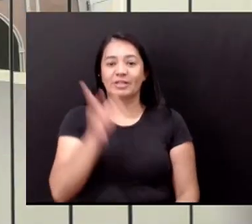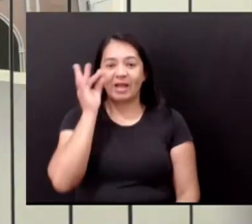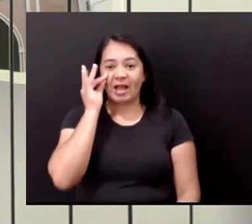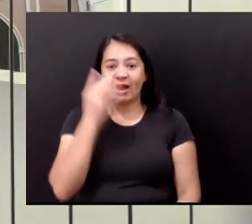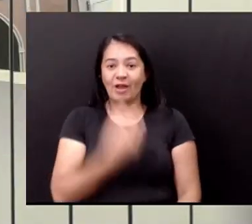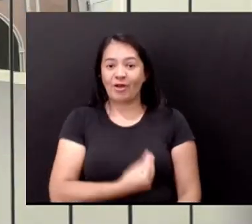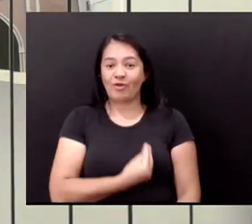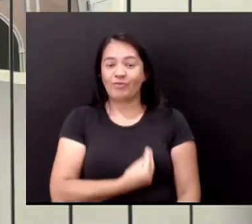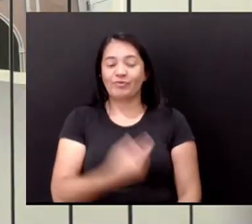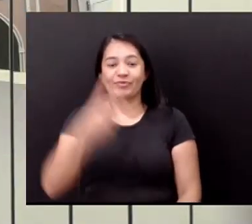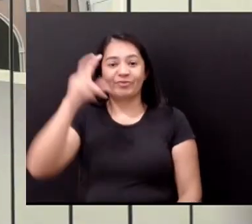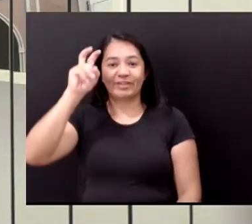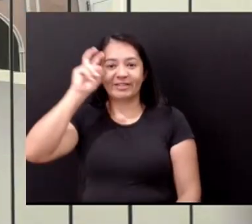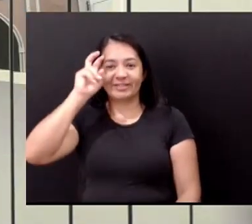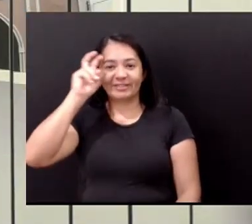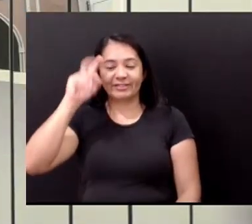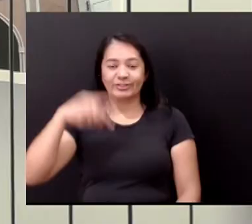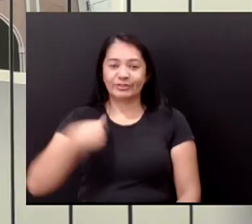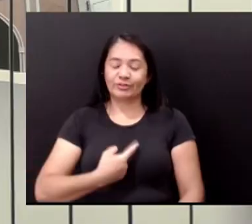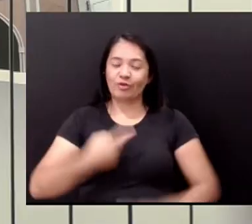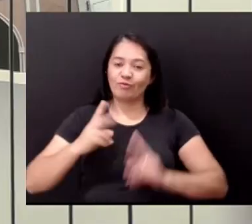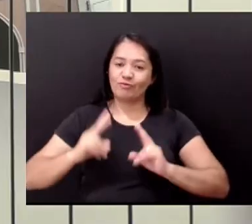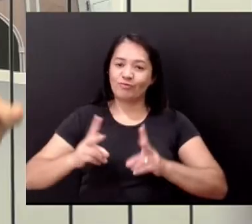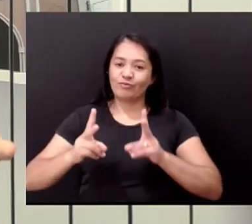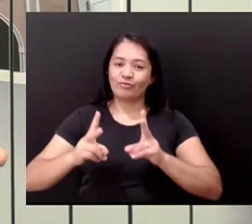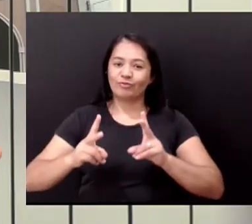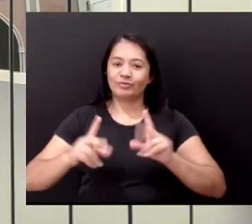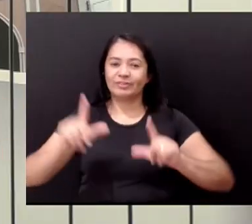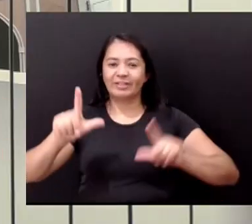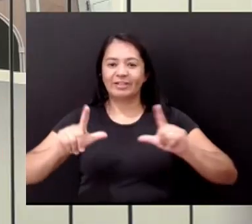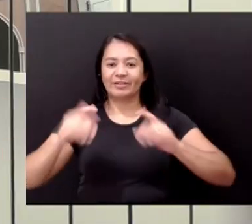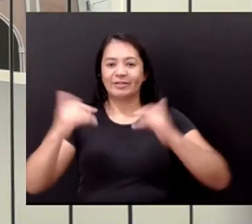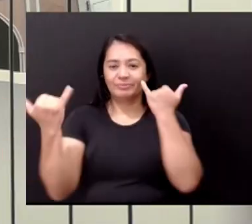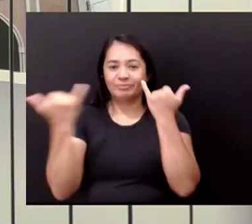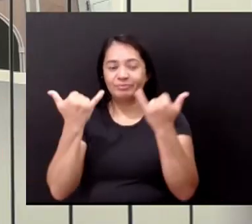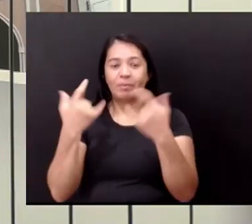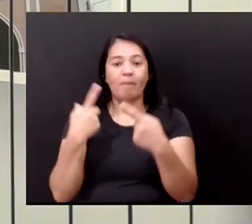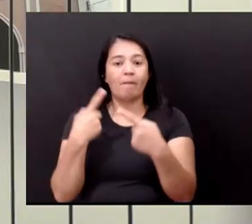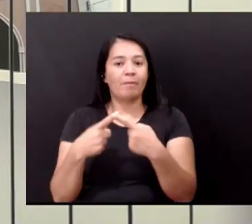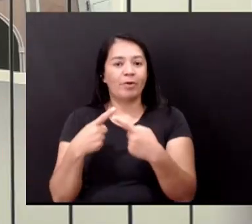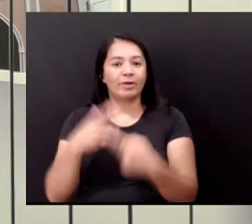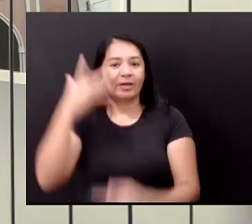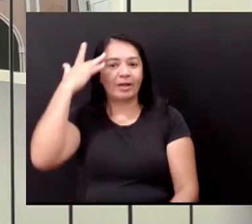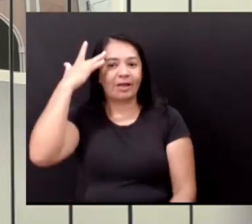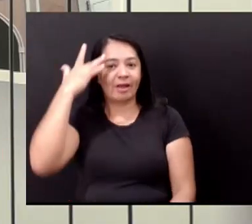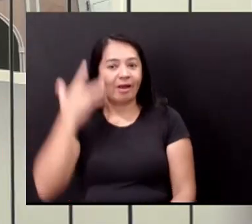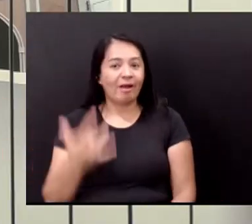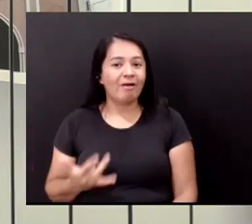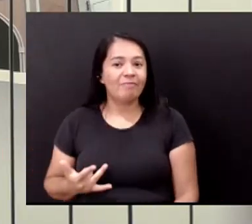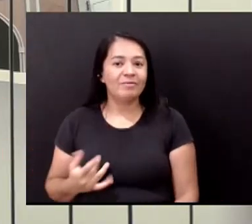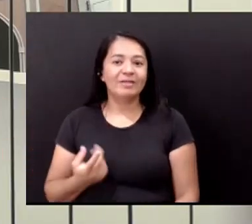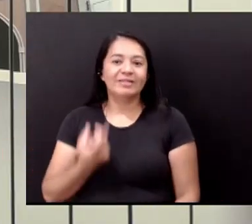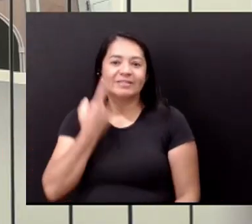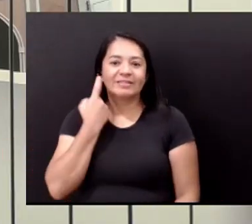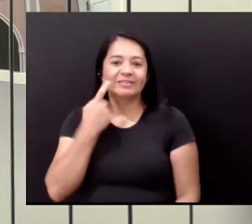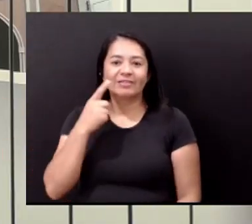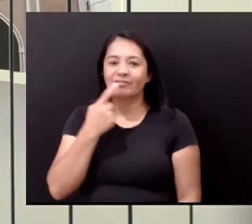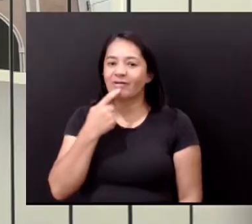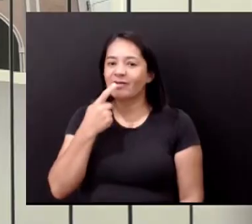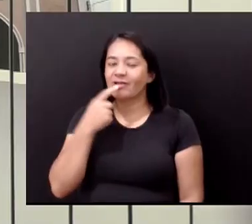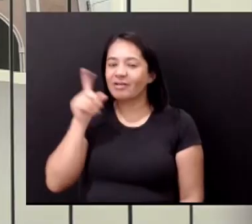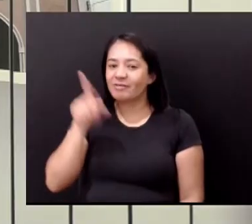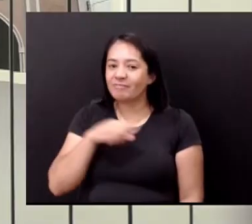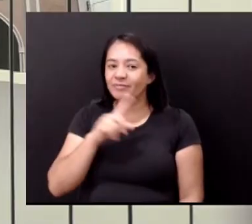A gente segue aqui com o Jornal Câmara Notícia, porque amanhã, sexta-feira, é feriado. Depois já vem o fim de